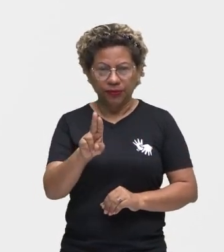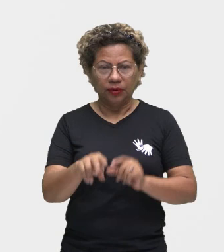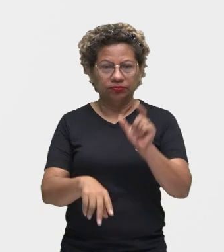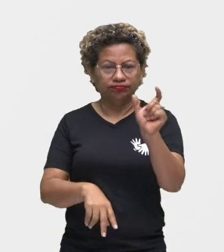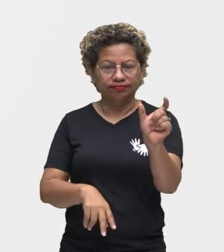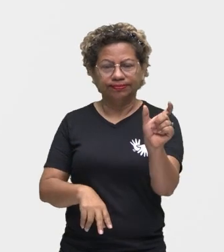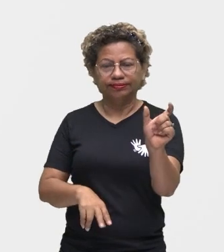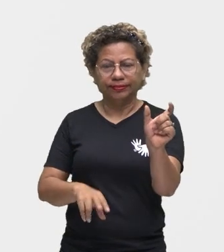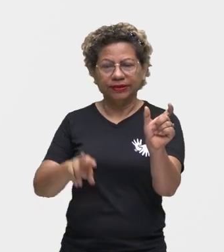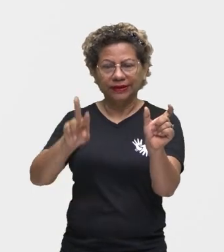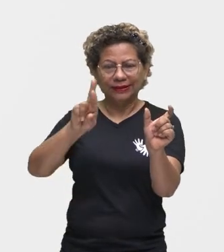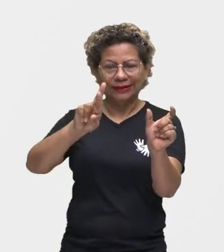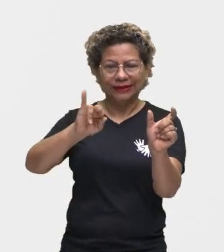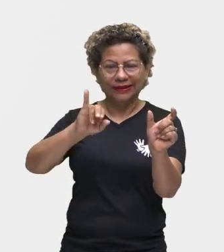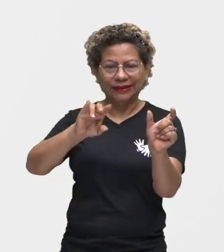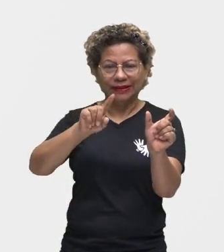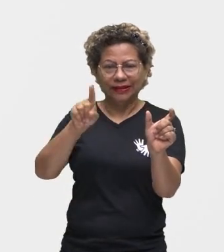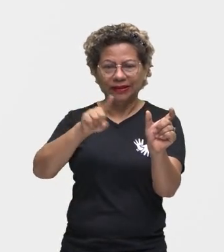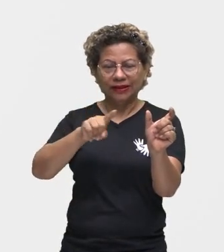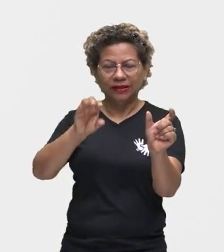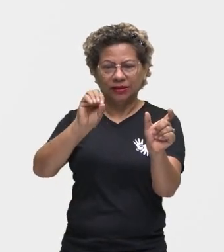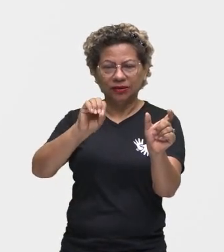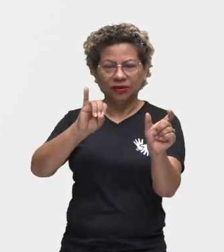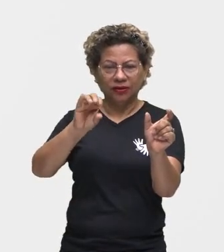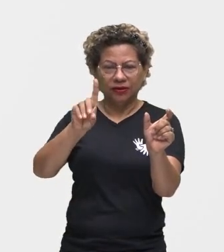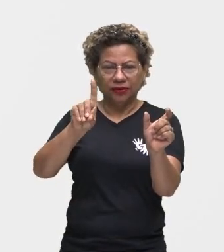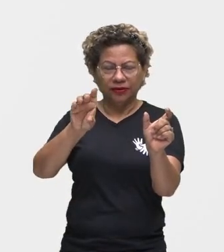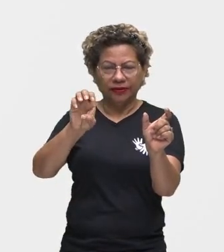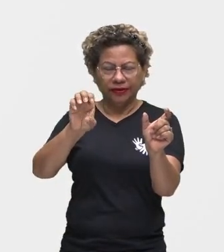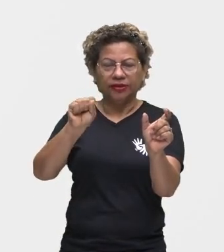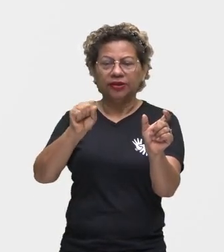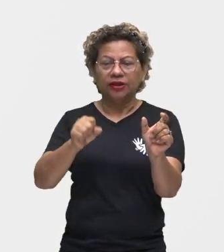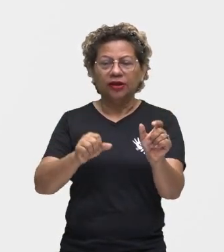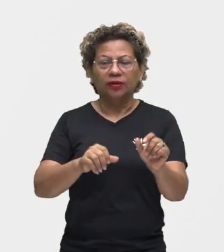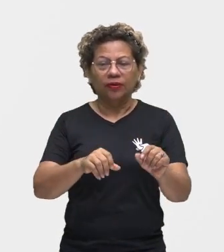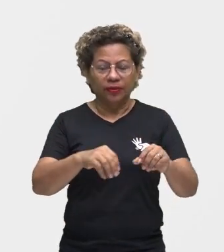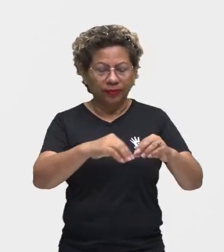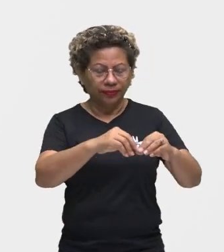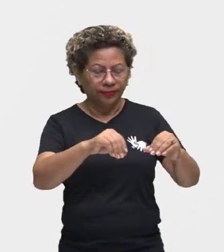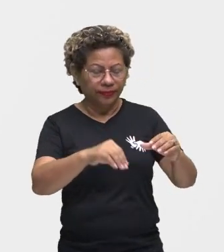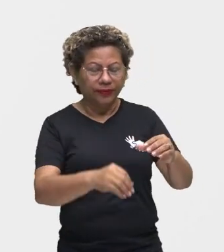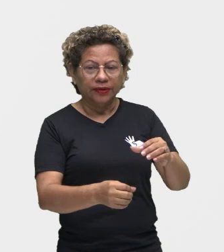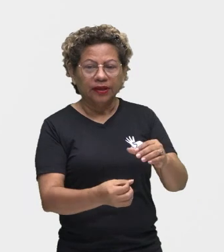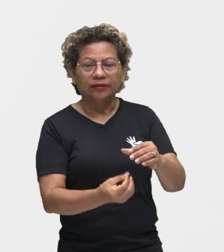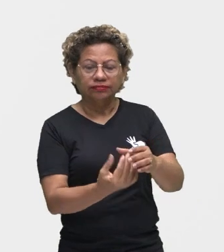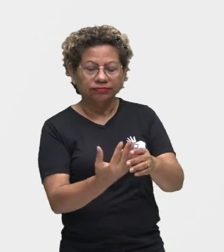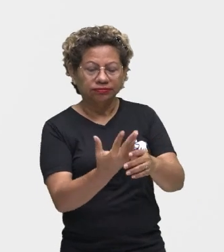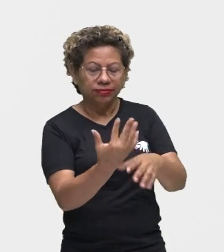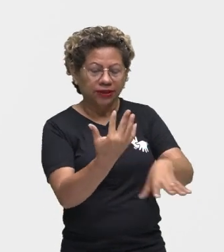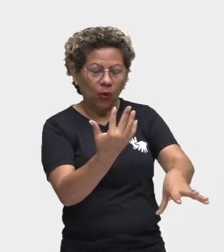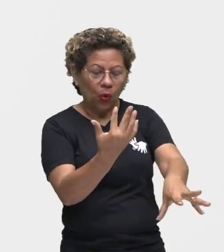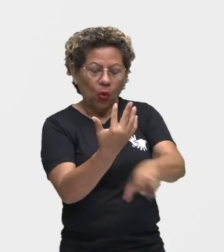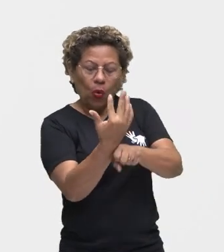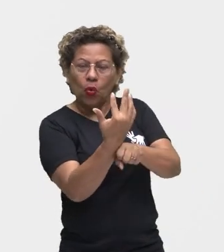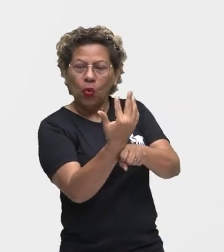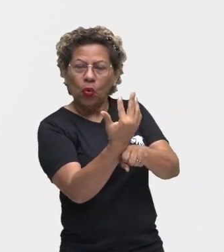que fixam a planta no ambiente em que ela vive e absorvem a água e os sais